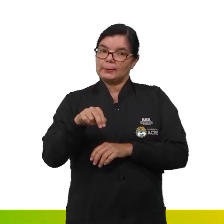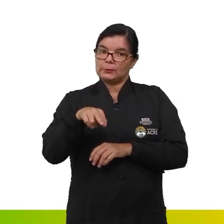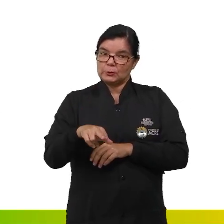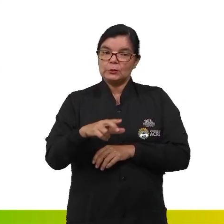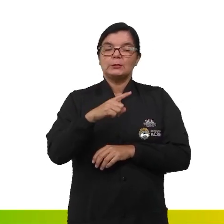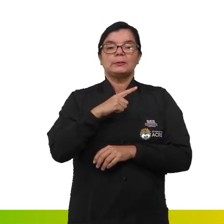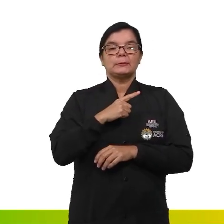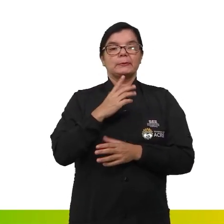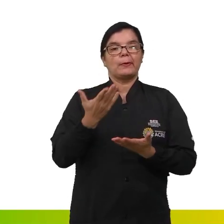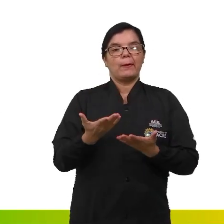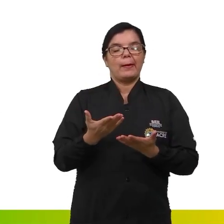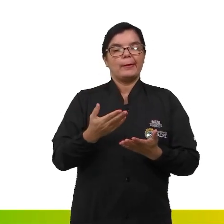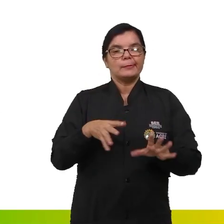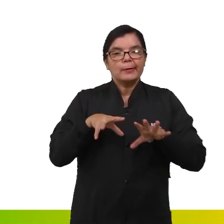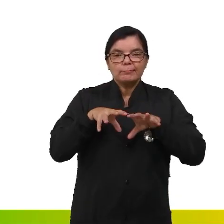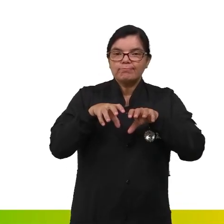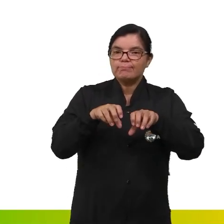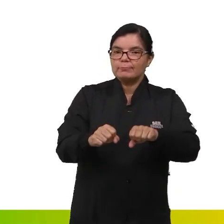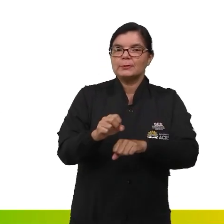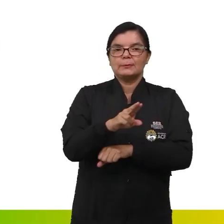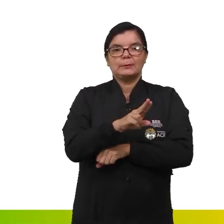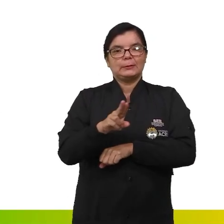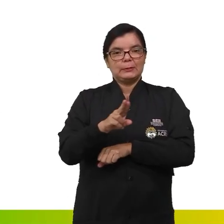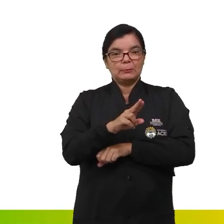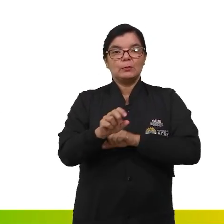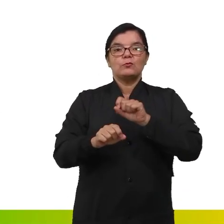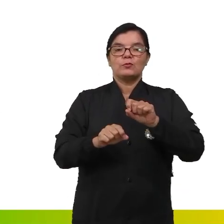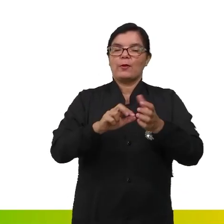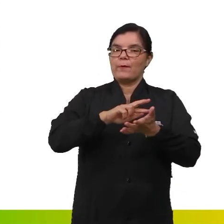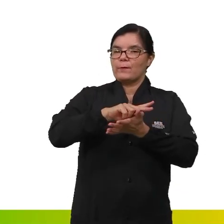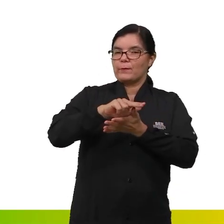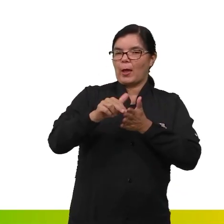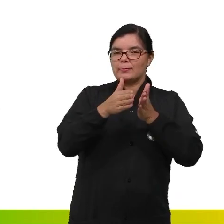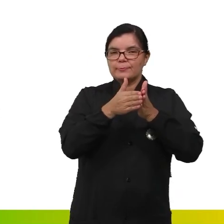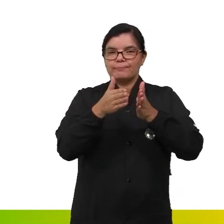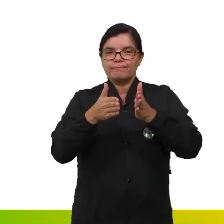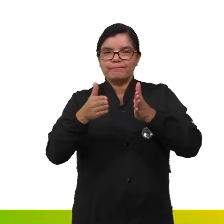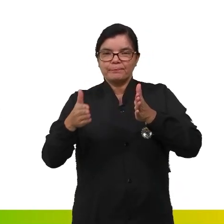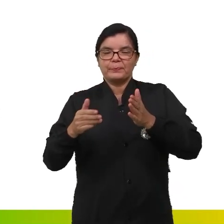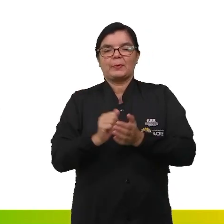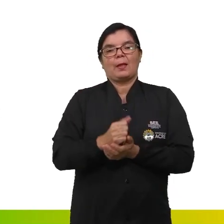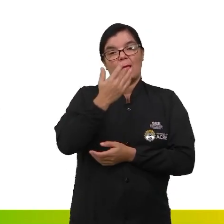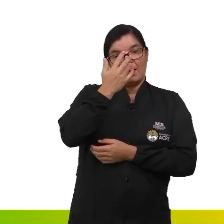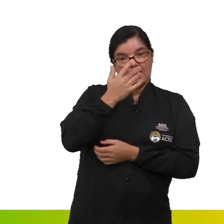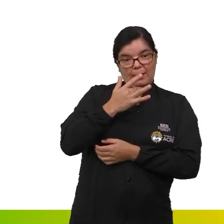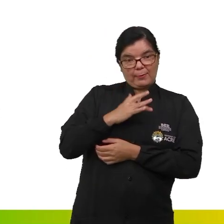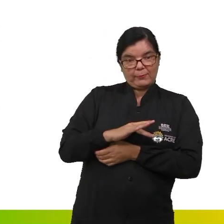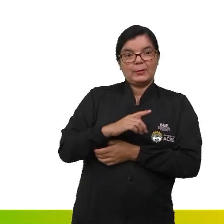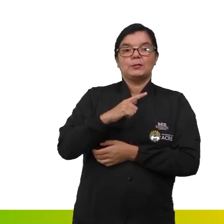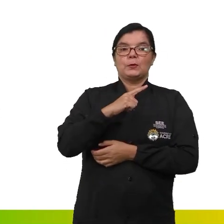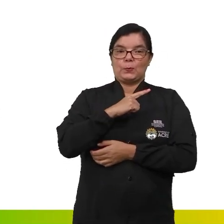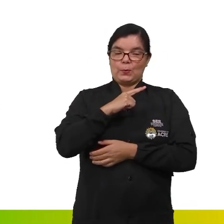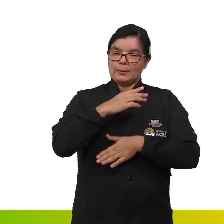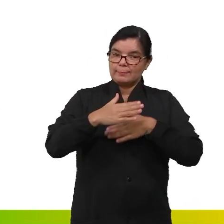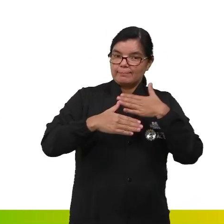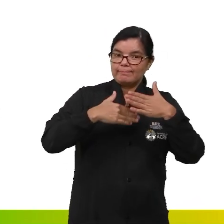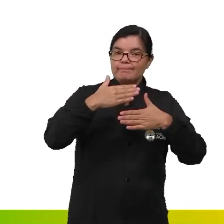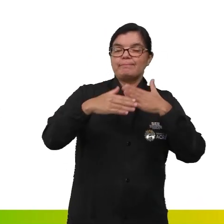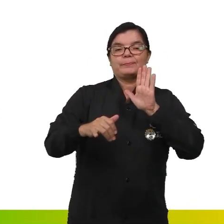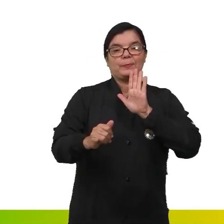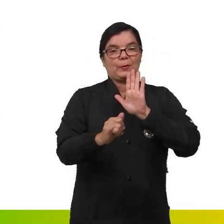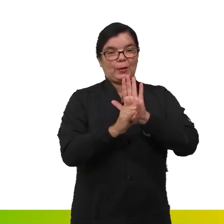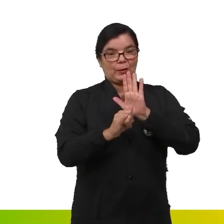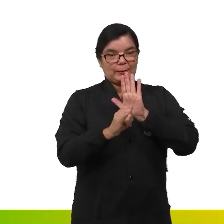Martins, essa apropriação do nome se dá em várias fases. Na infância, quando se desenvolve a